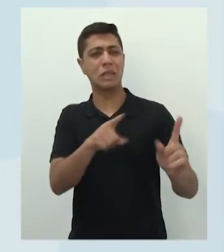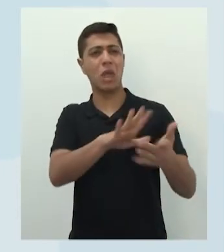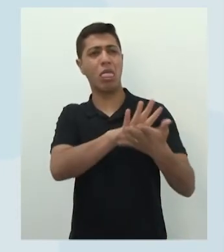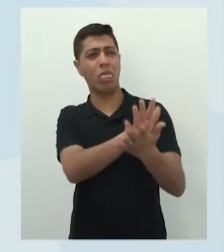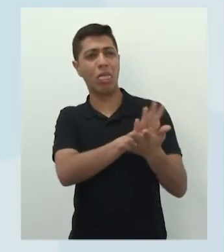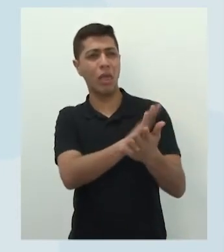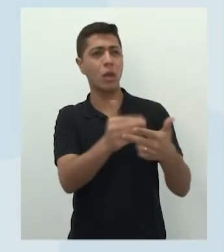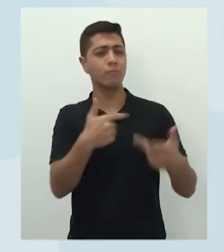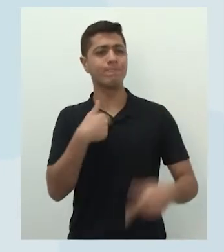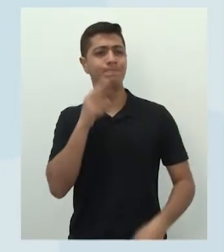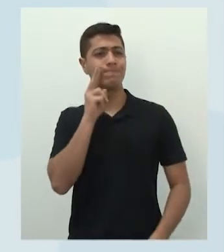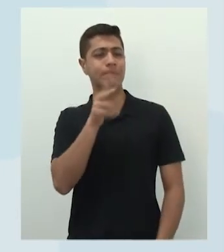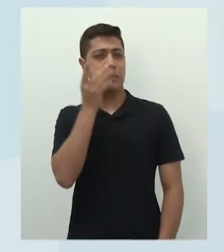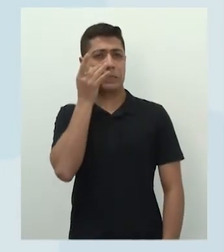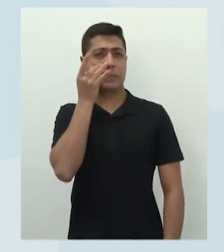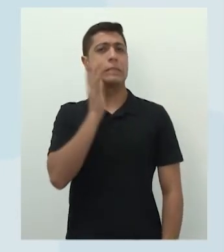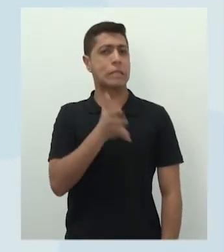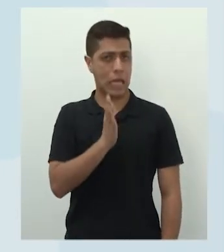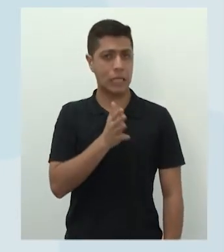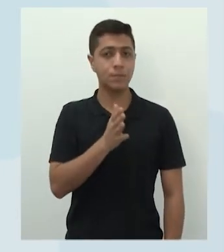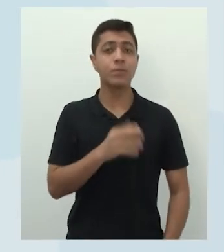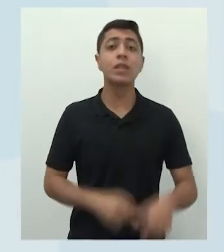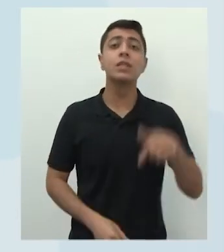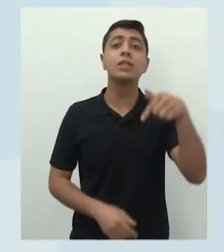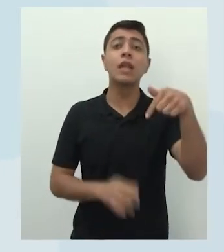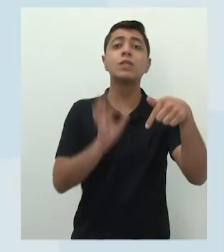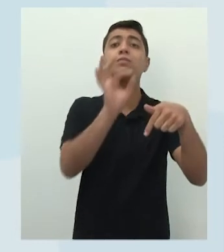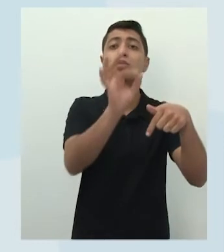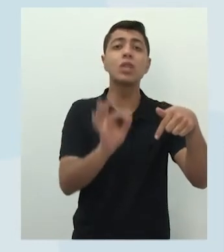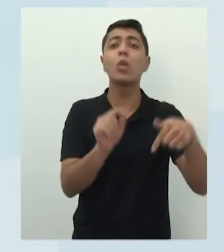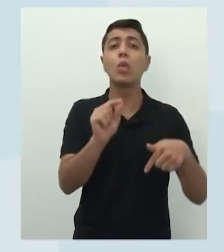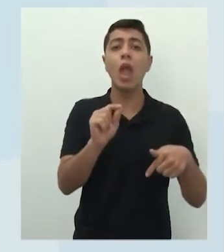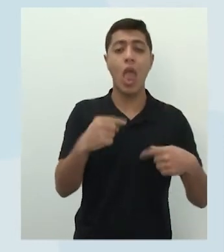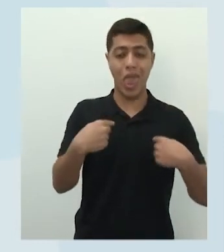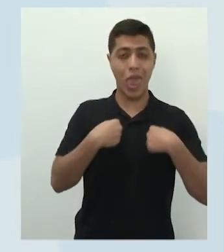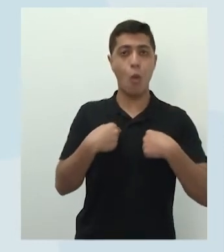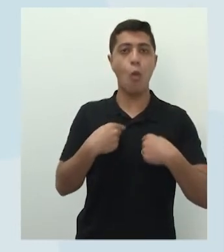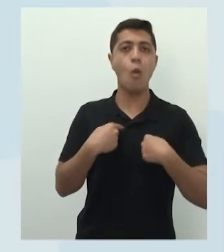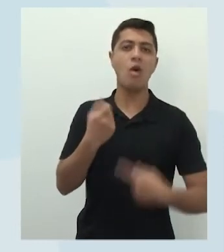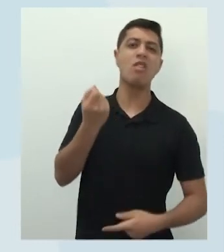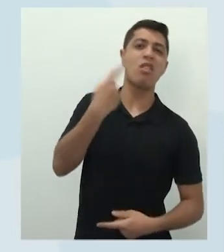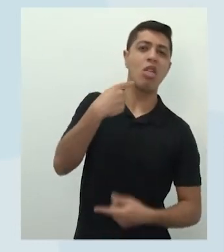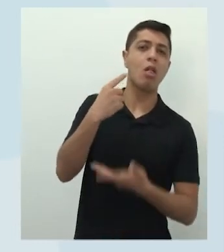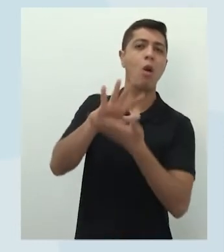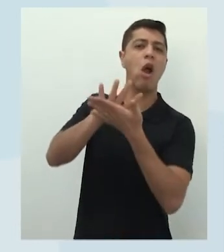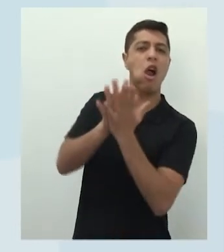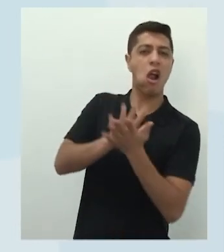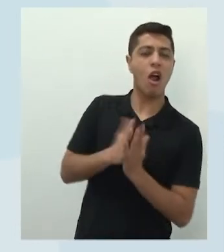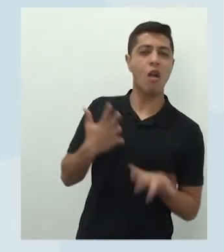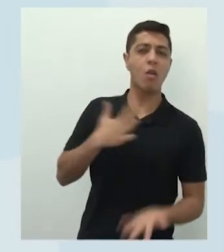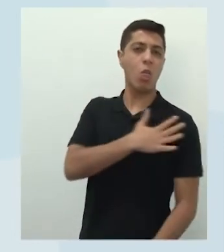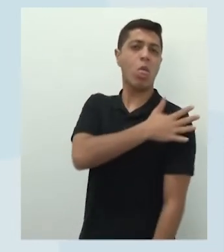Olha o número de adolescentes que já viu alguém ser discriminado.